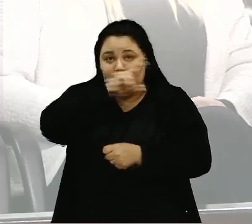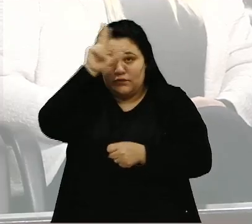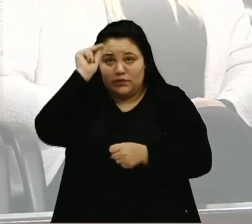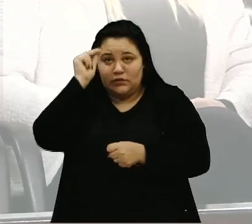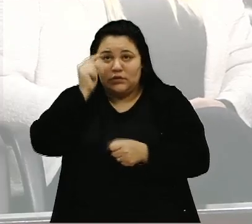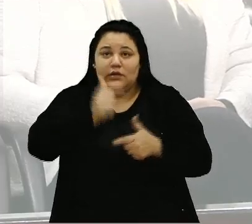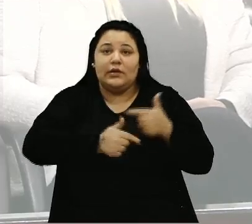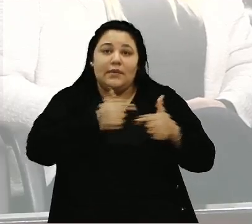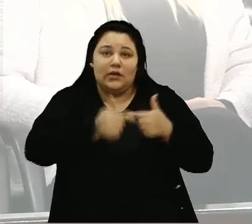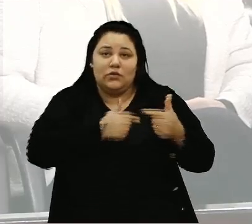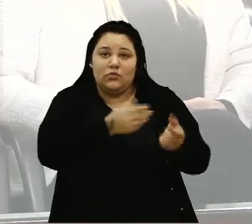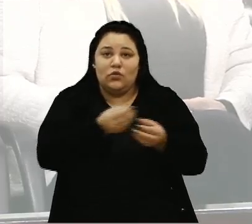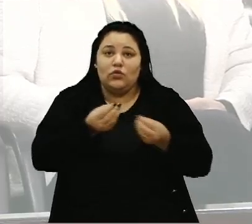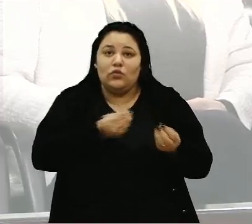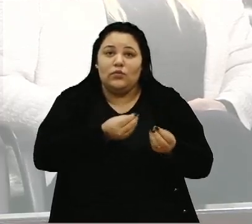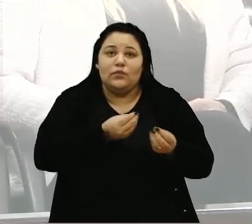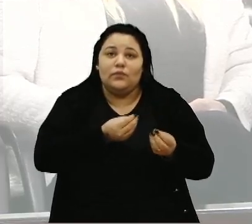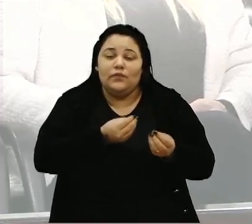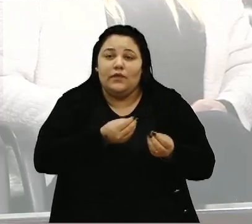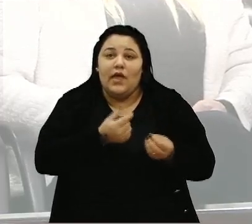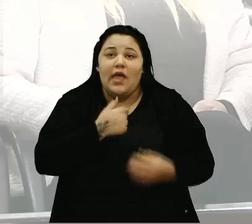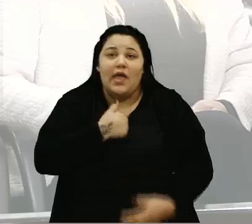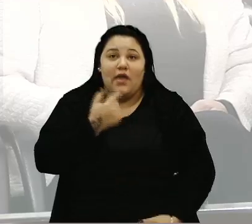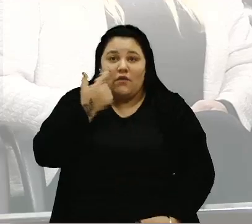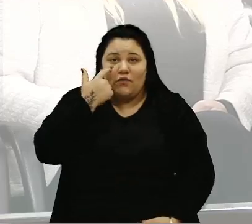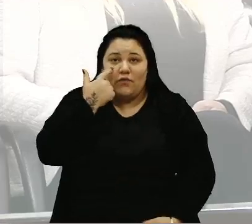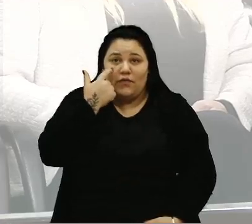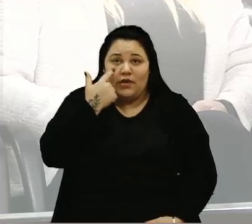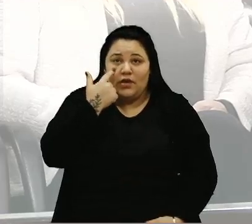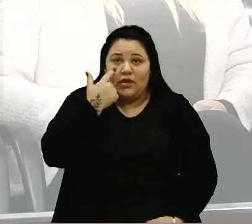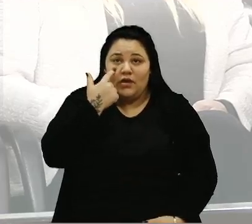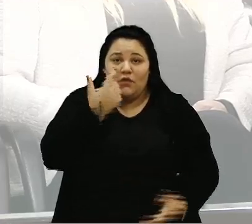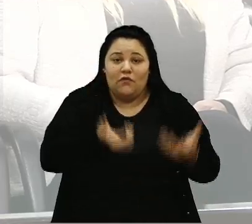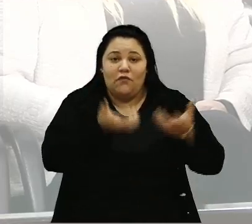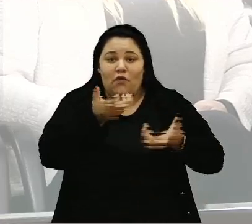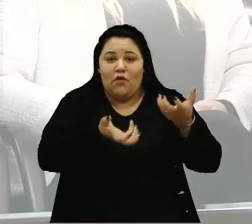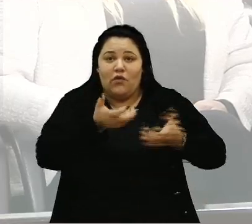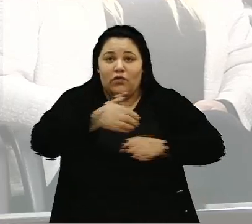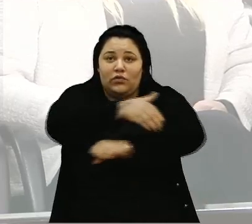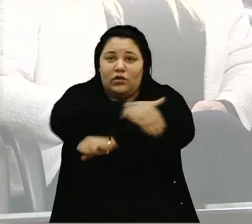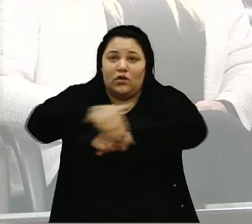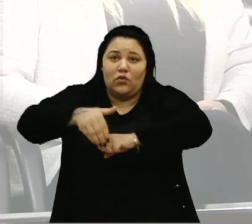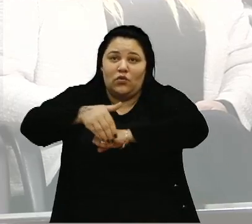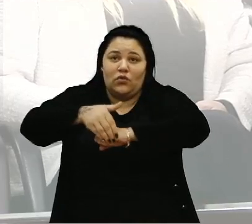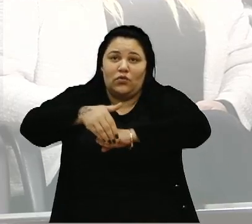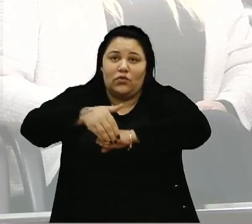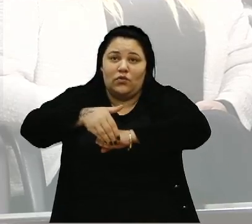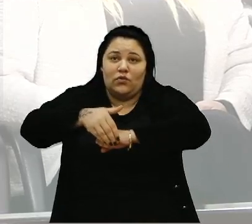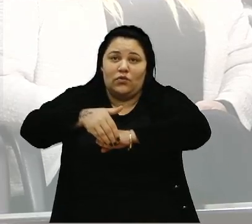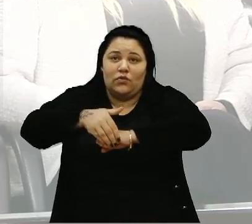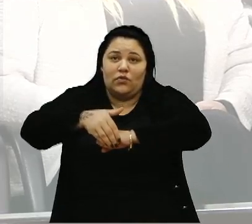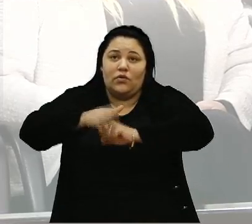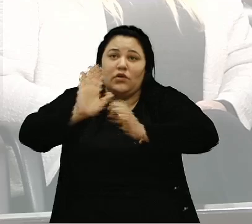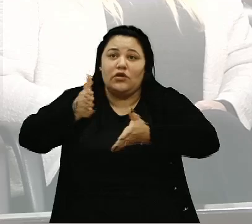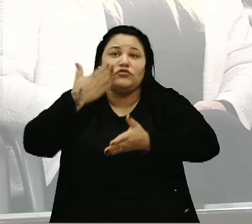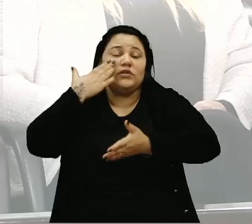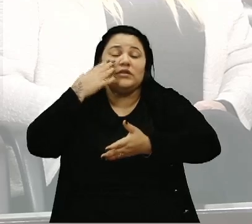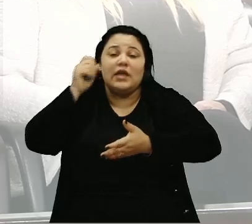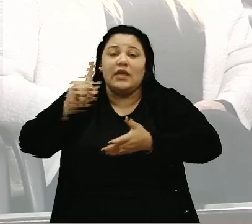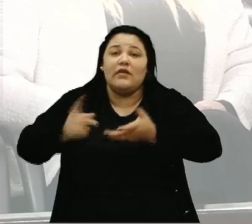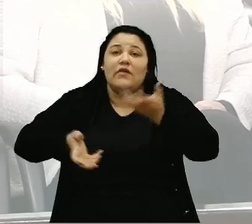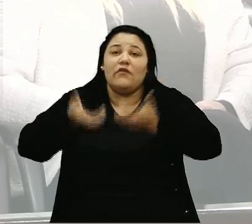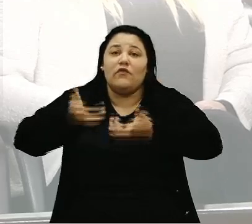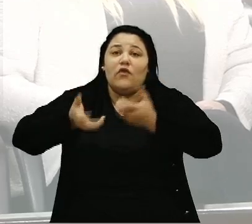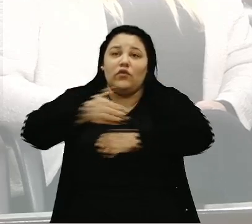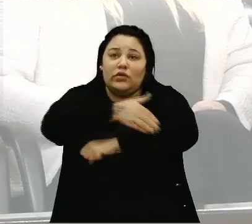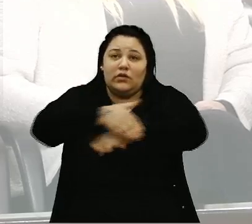bastante, trabalhando. Eu, quando vi aquele fogo lá na rua, digo, esse negócio de fogo, já sei quem é que bota fogo na rua. E quando eu